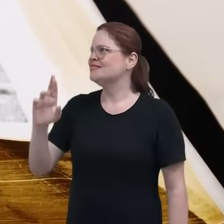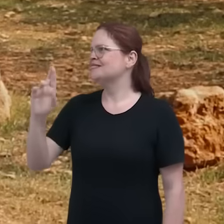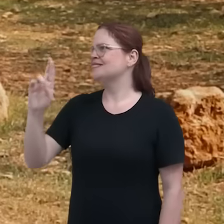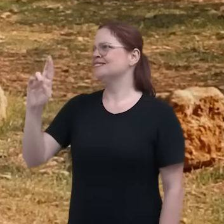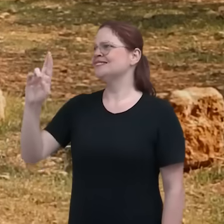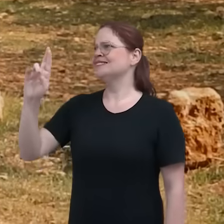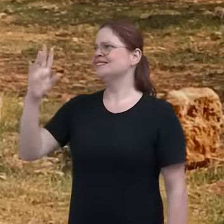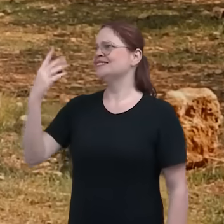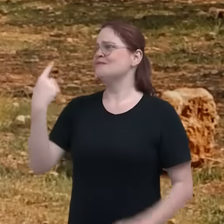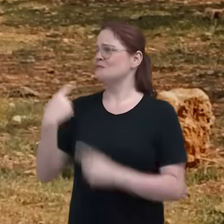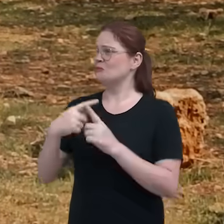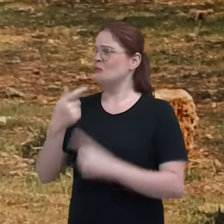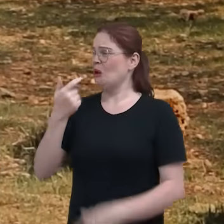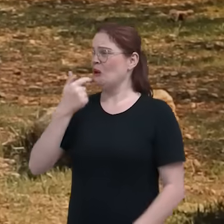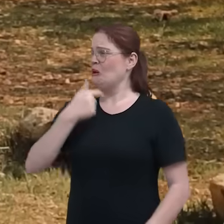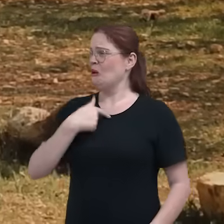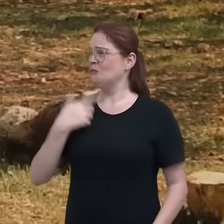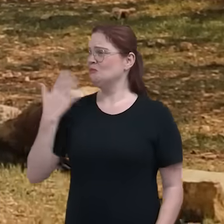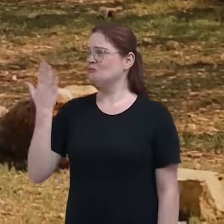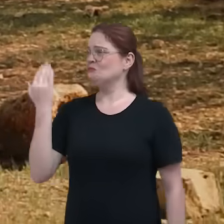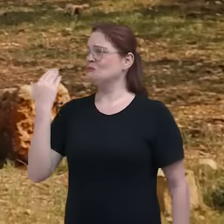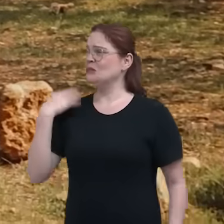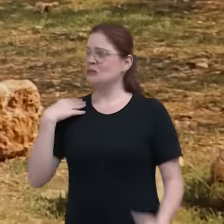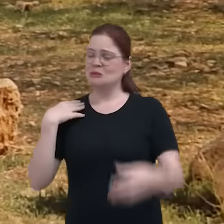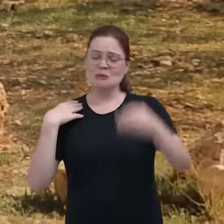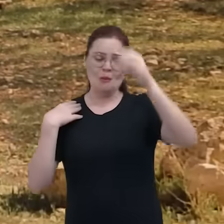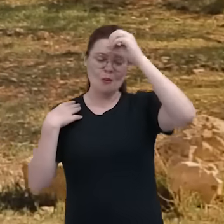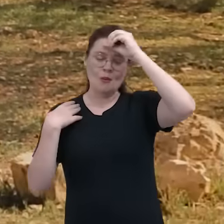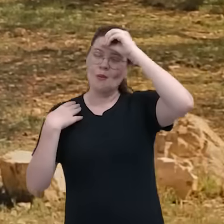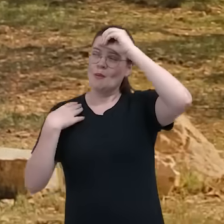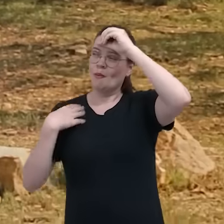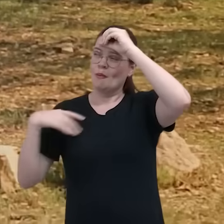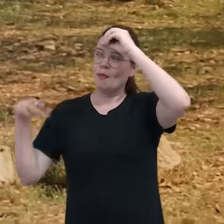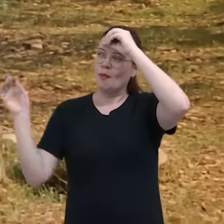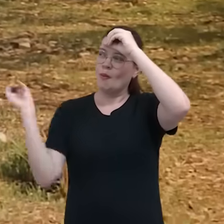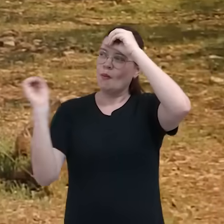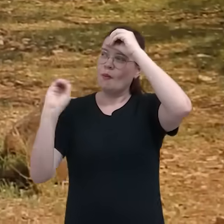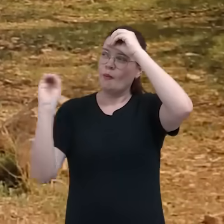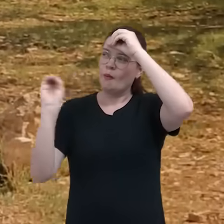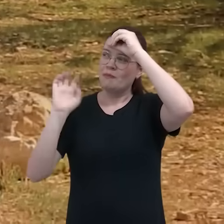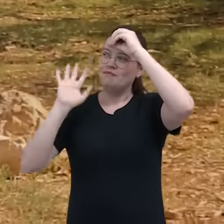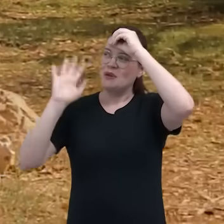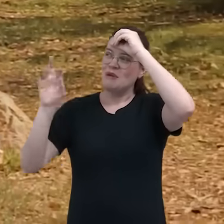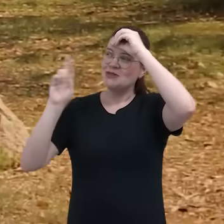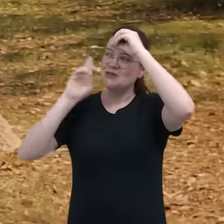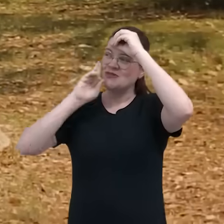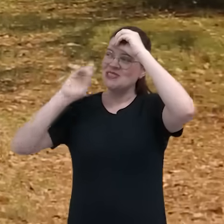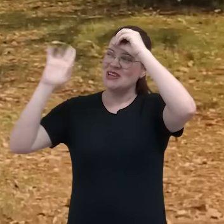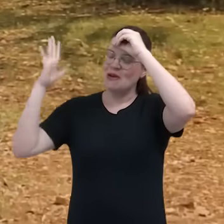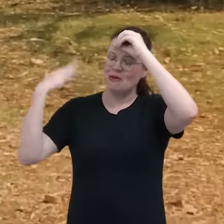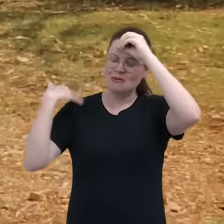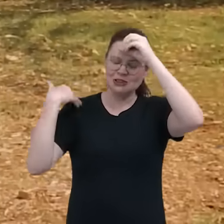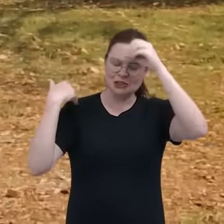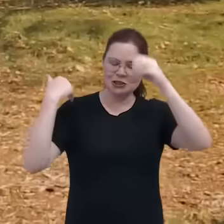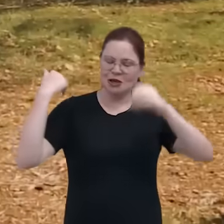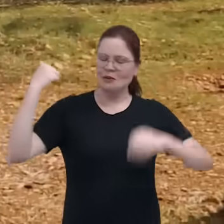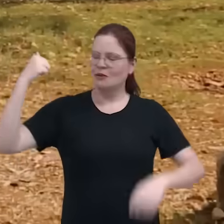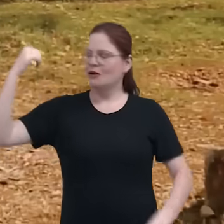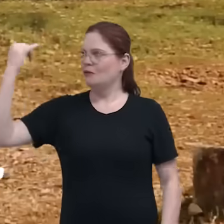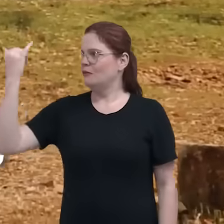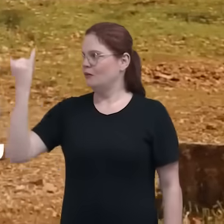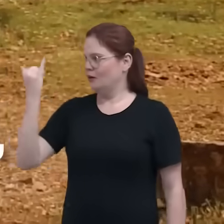Tu és aquele que me amou primeiro,